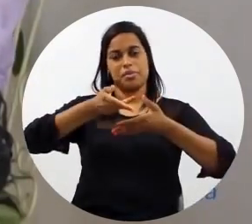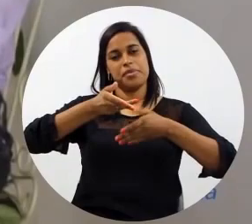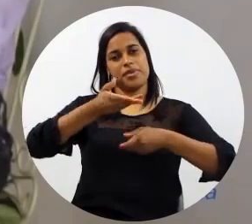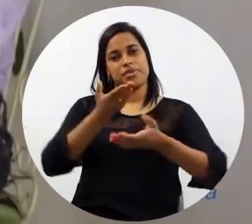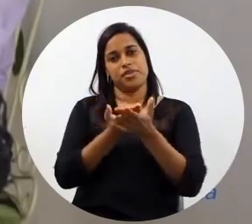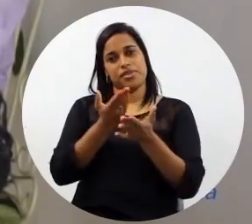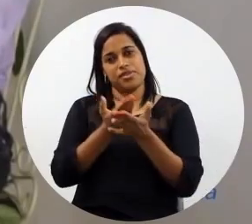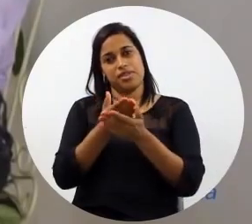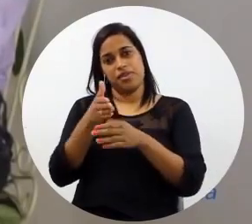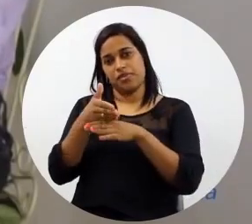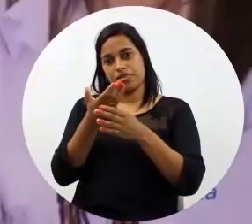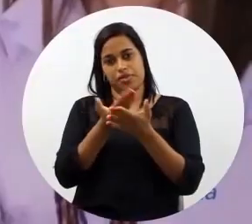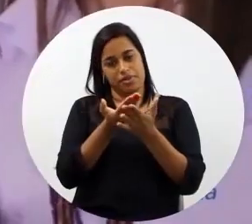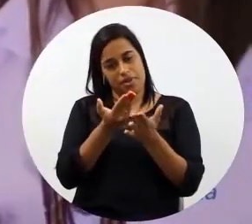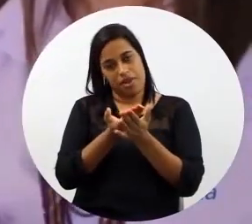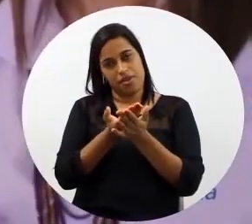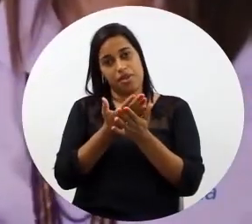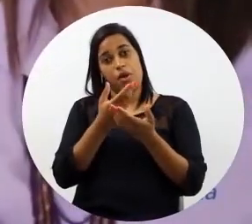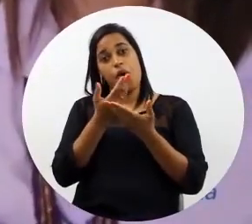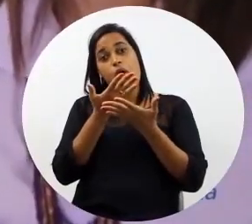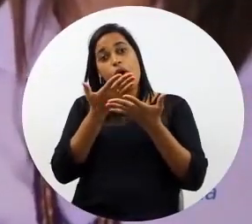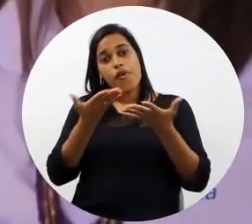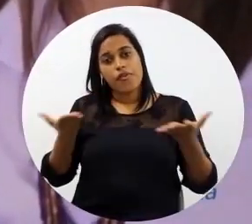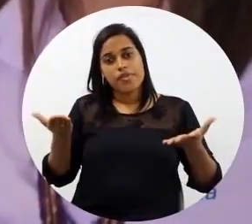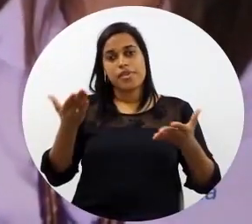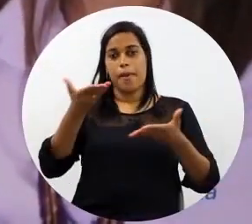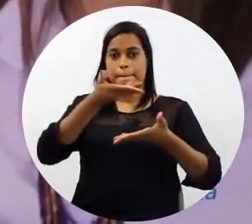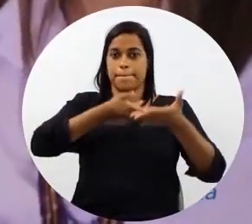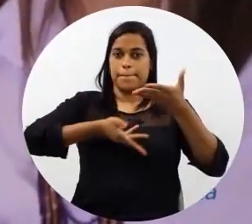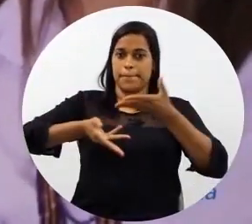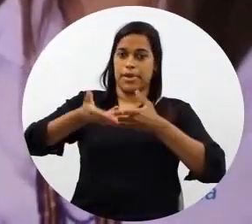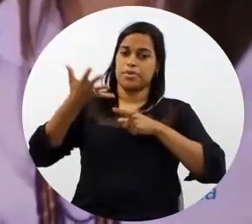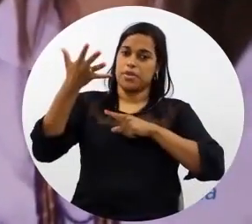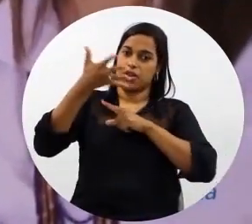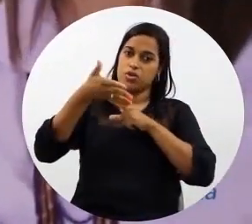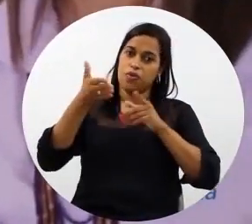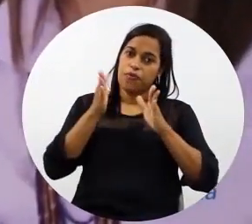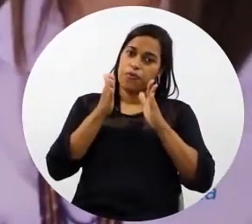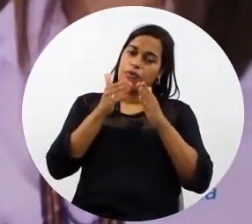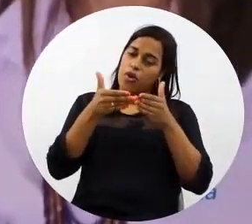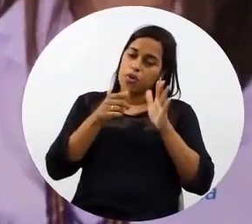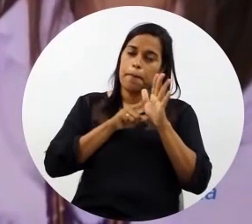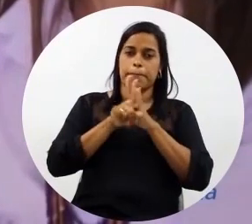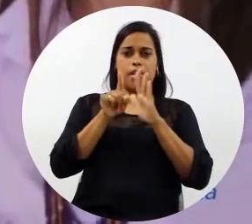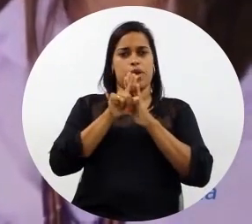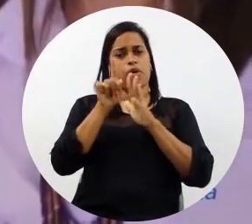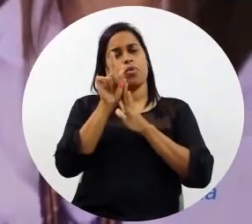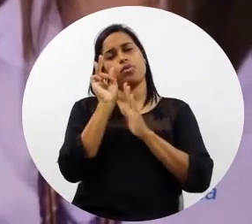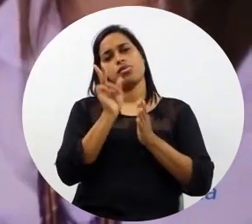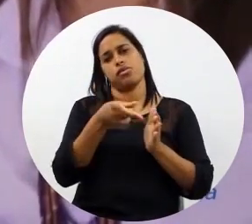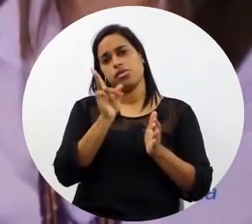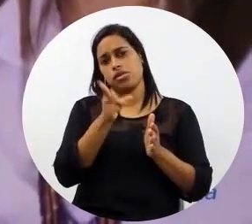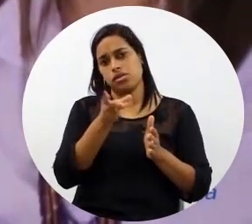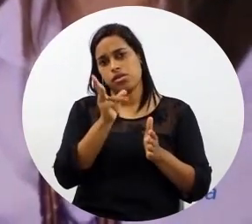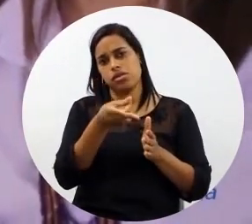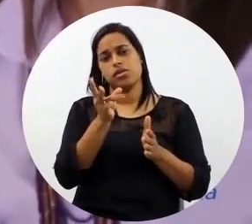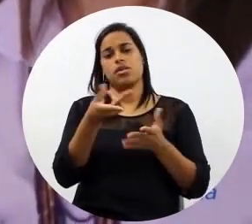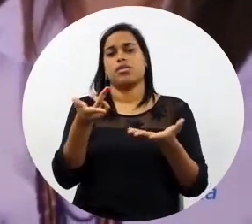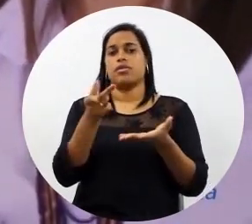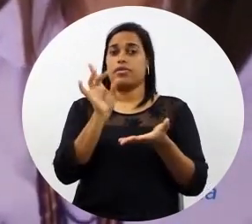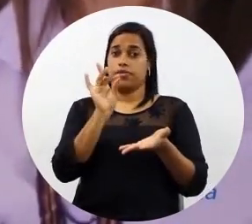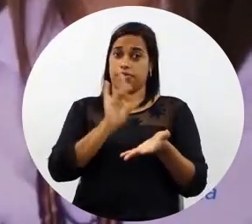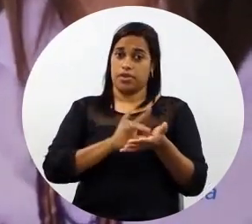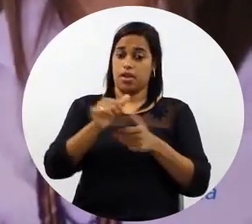a nossa videoaula. Queria convidá-los para participar do fórum. Não deixem de participar dos fóruns para que a gente possa